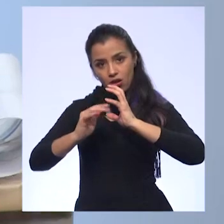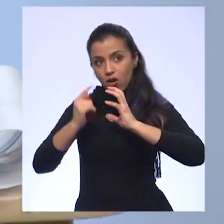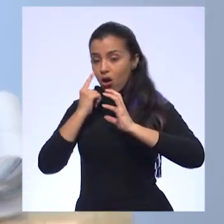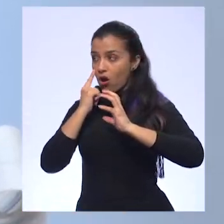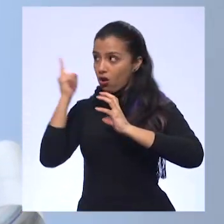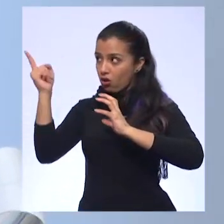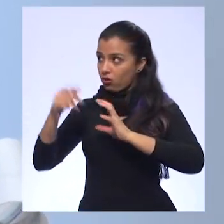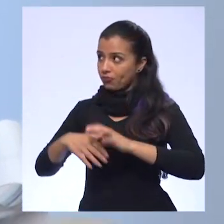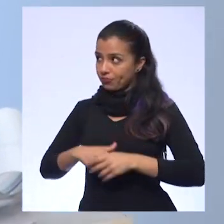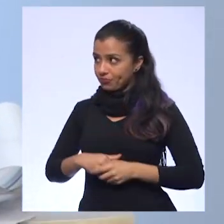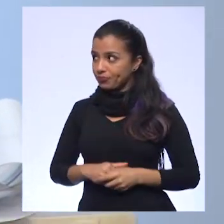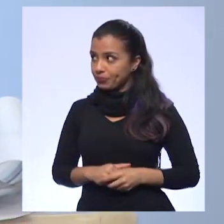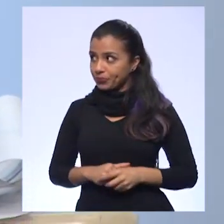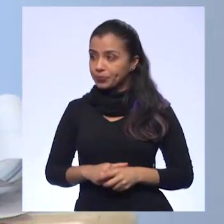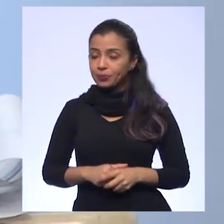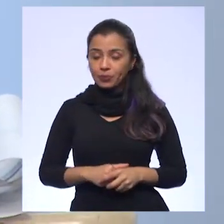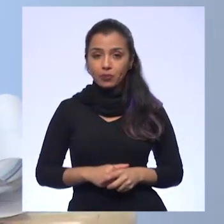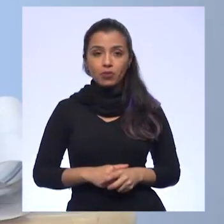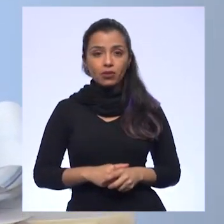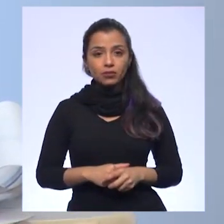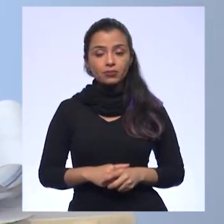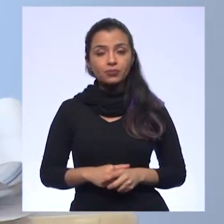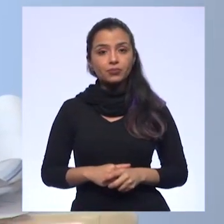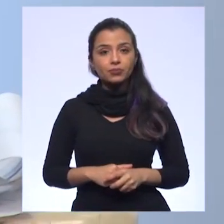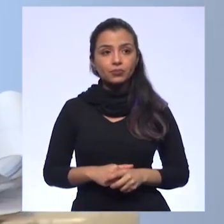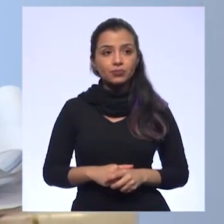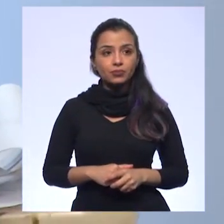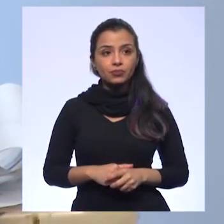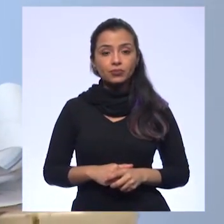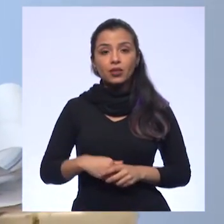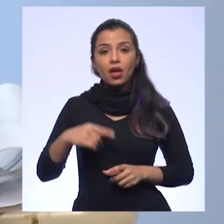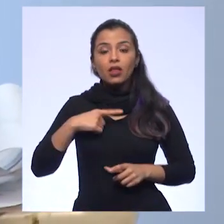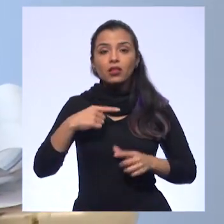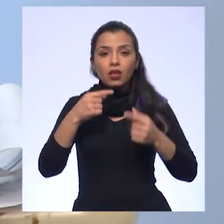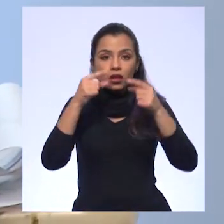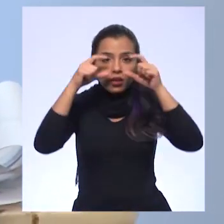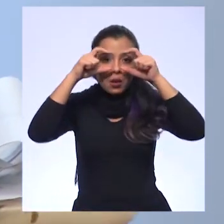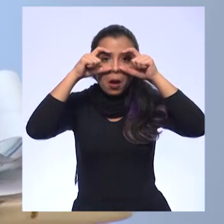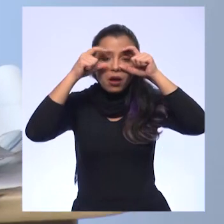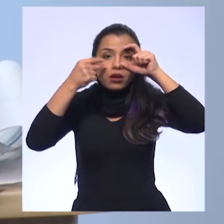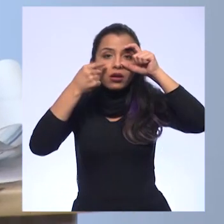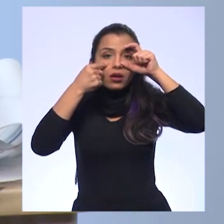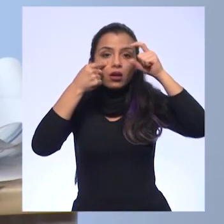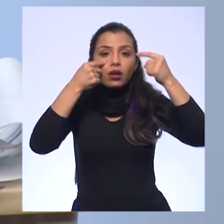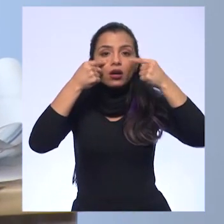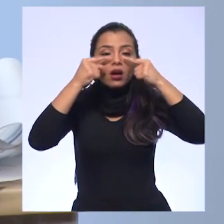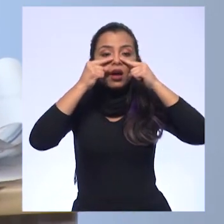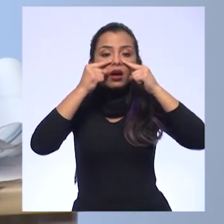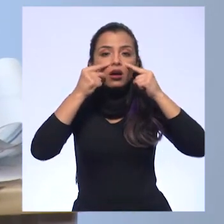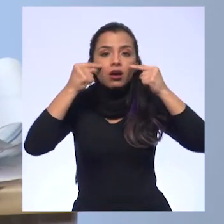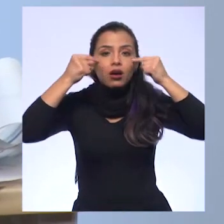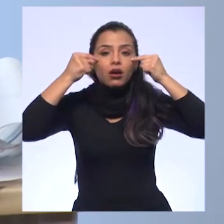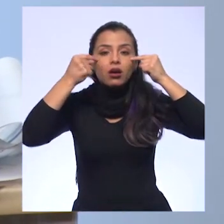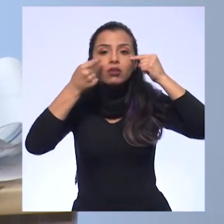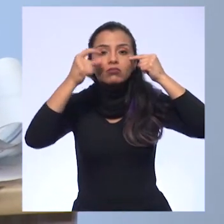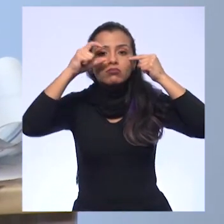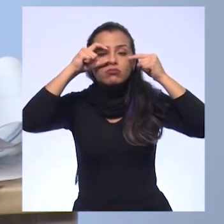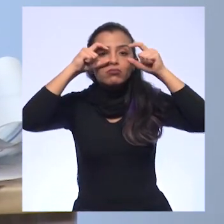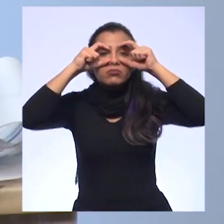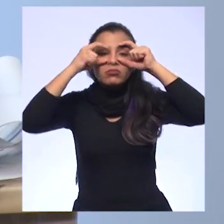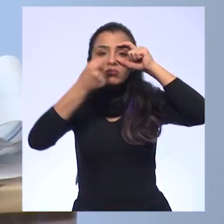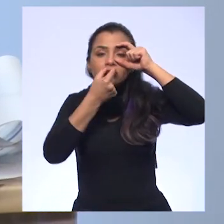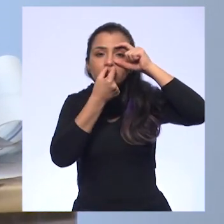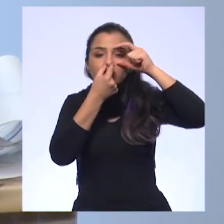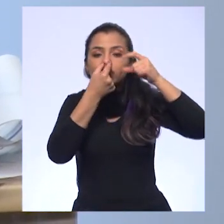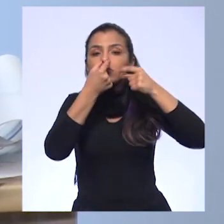Né? Nós temos ainda esses ossos aqui irregulares e são pneumáticos também, né? Eles têm diversos furos, né? Por onde